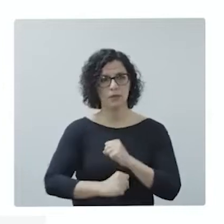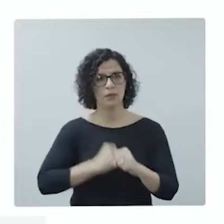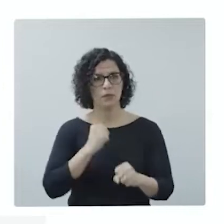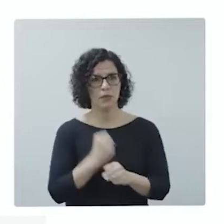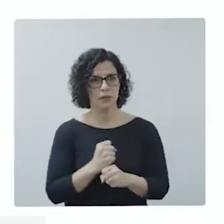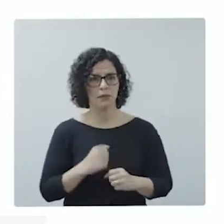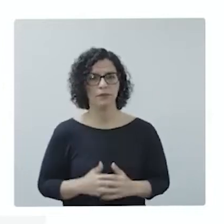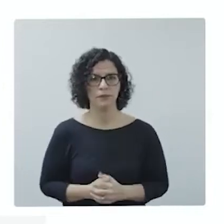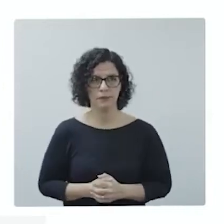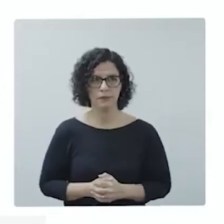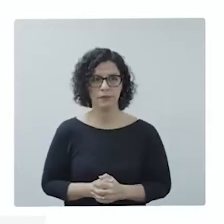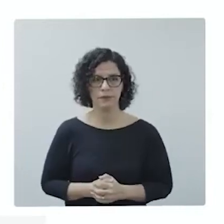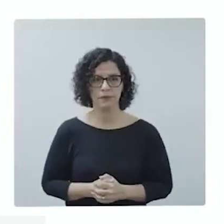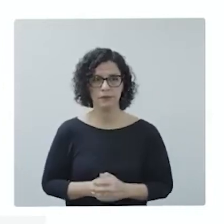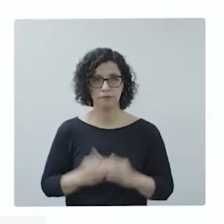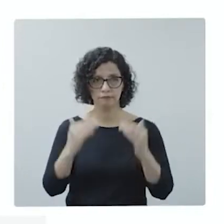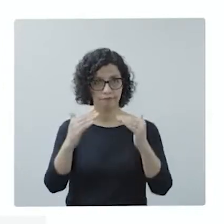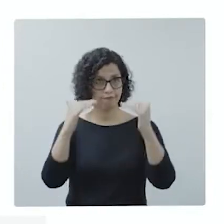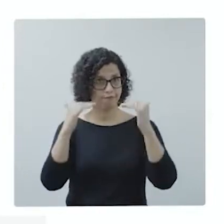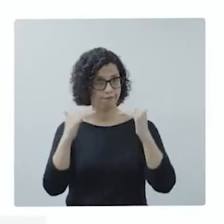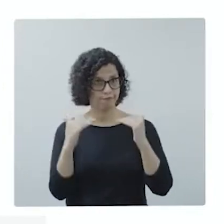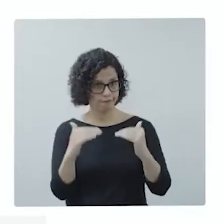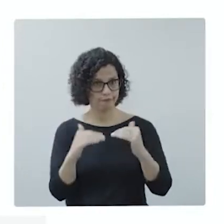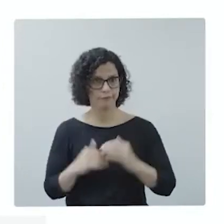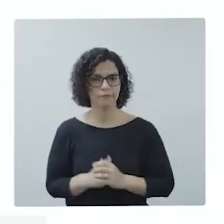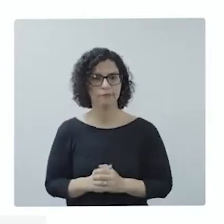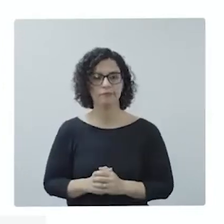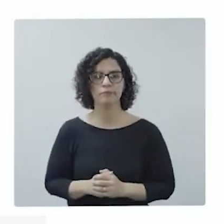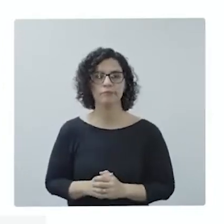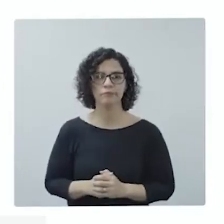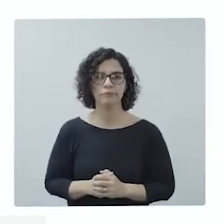ano. Pula uma linha.